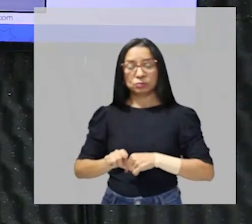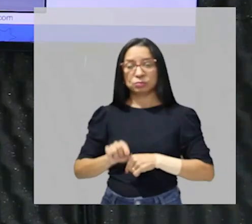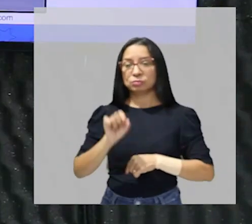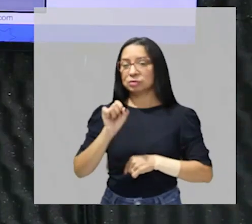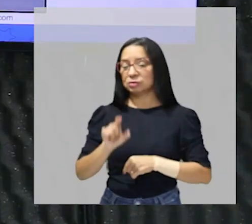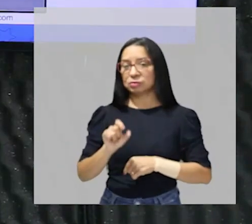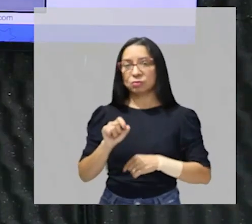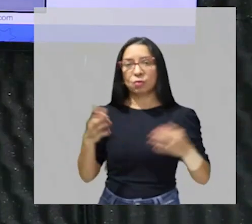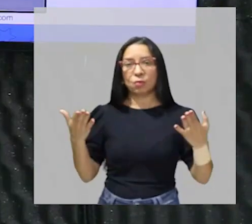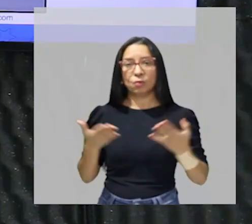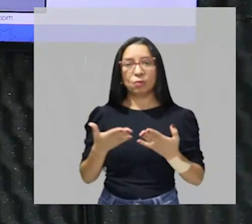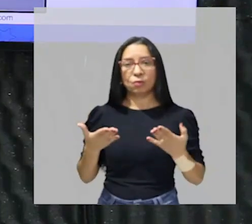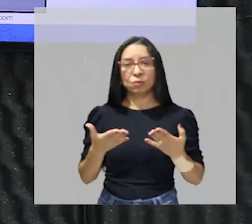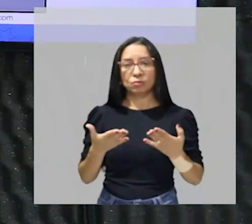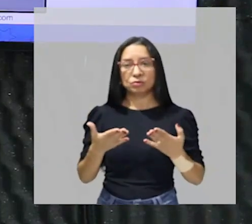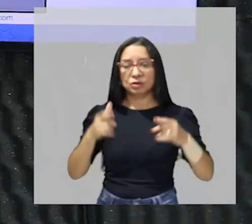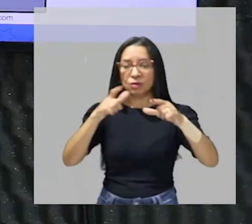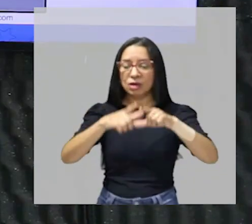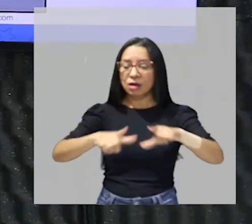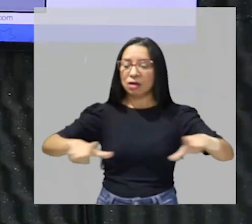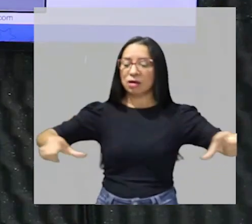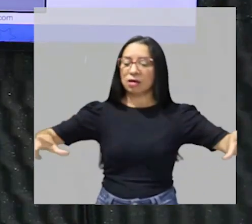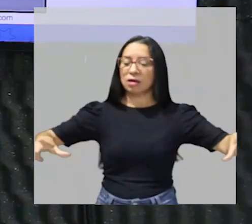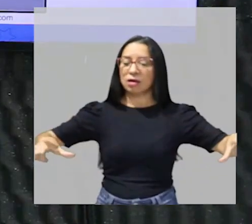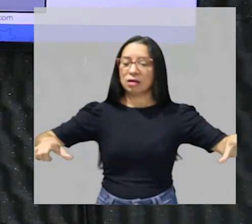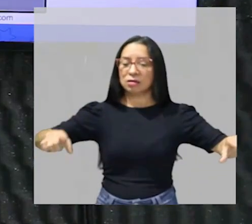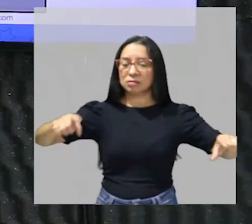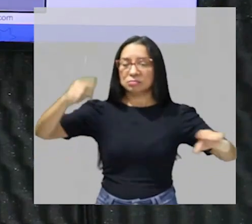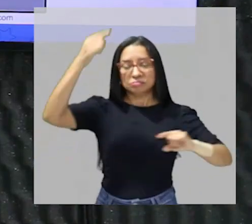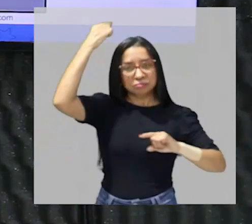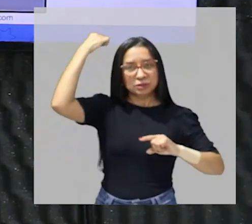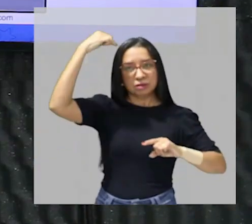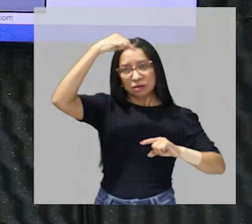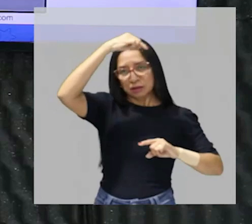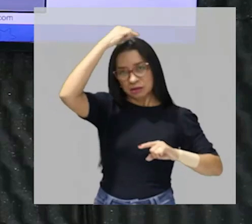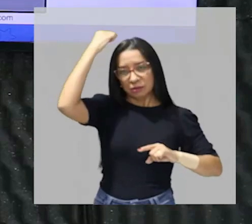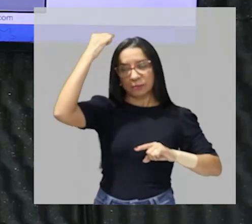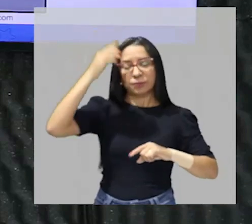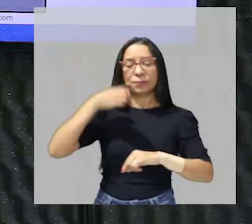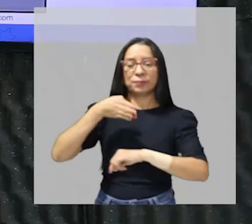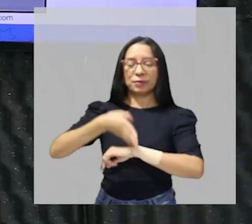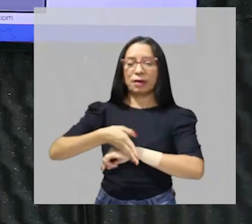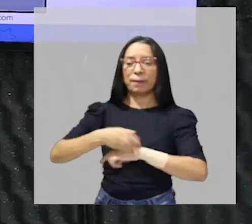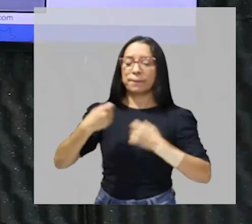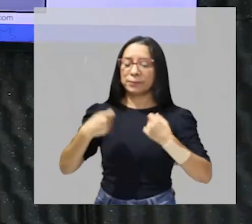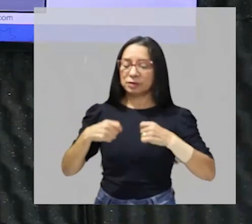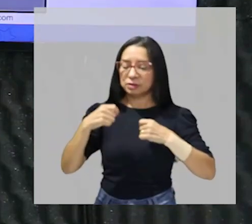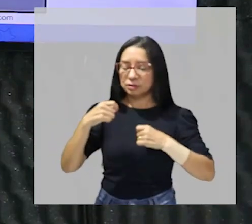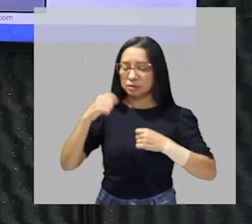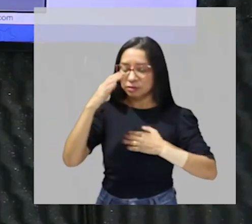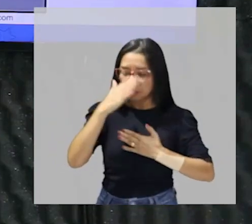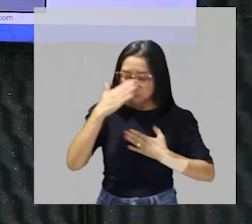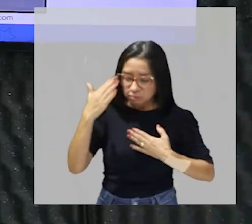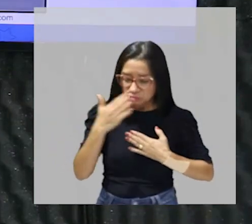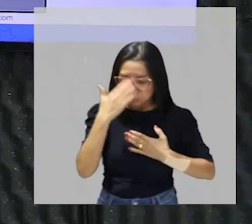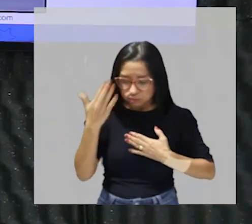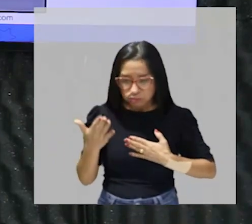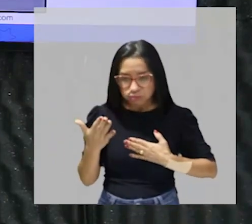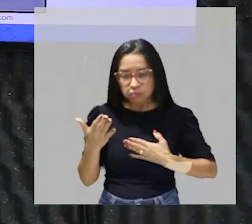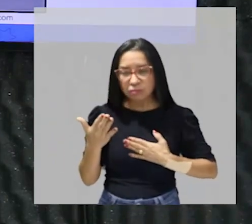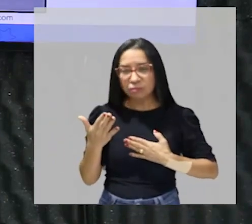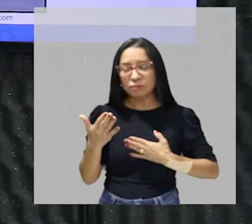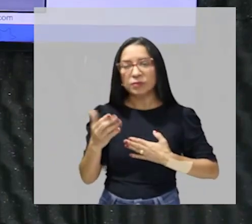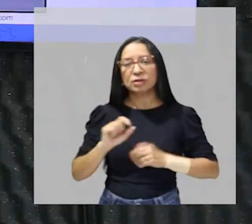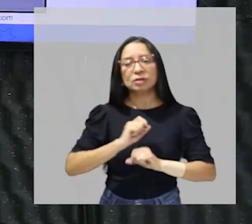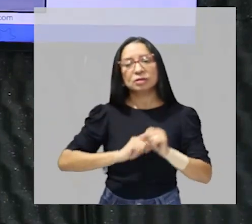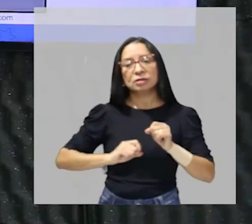hoje, digamos assim, que é um terreno sagrado. Para eu entrar, eu tenho que fazer reverência, eu tenho que